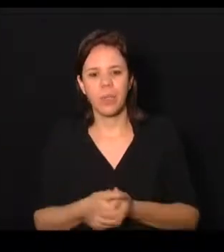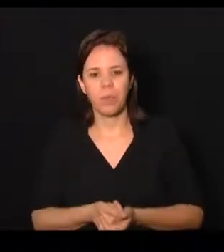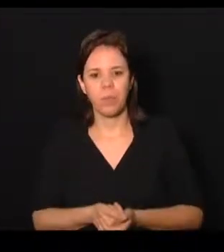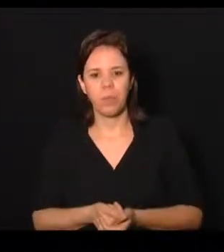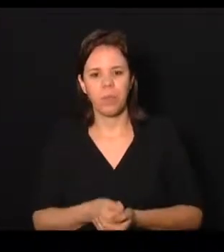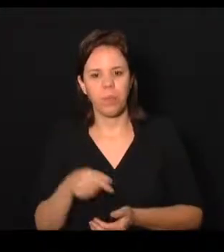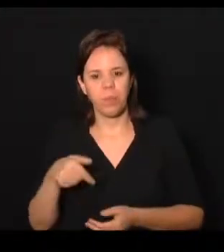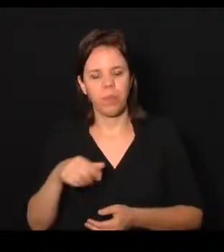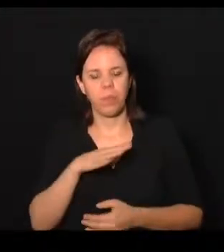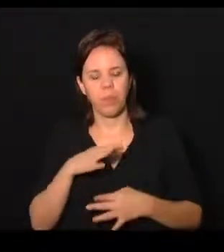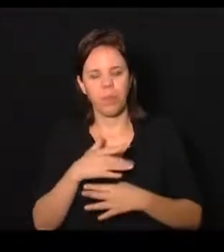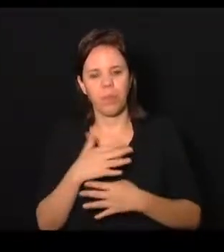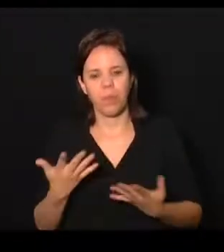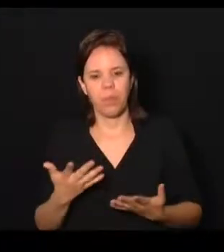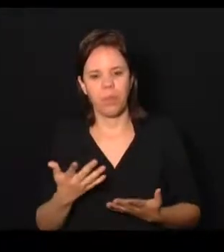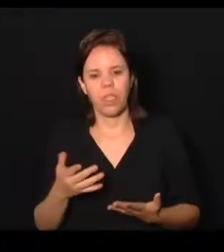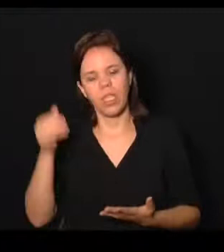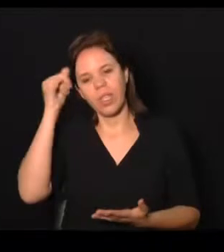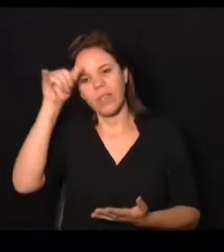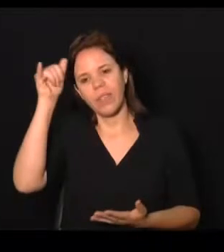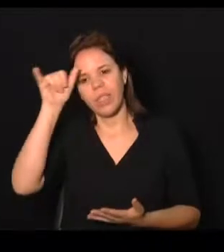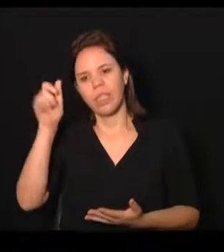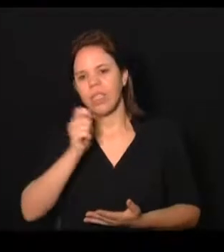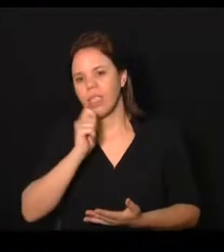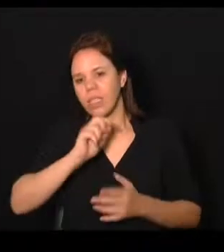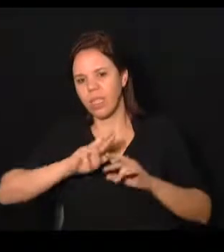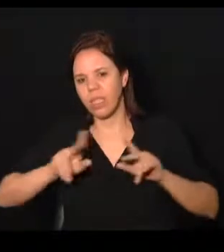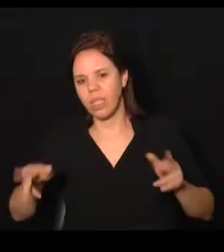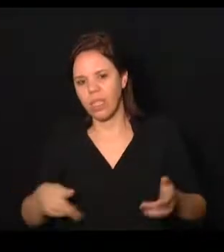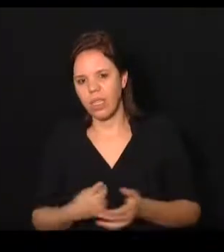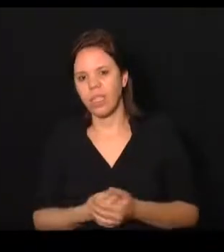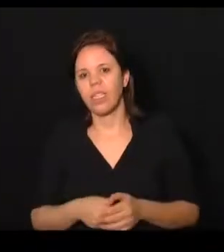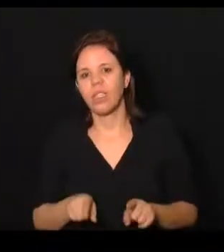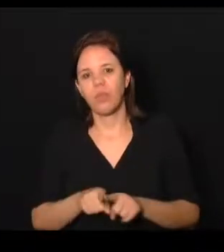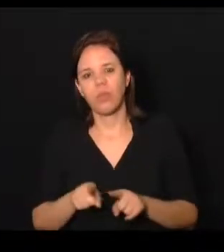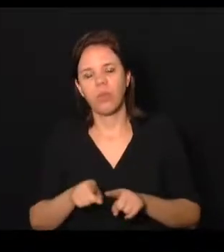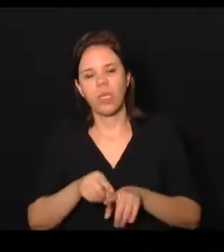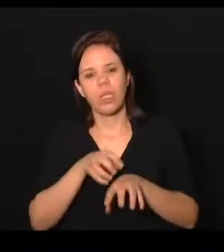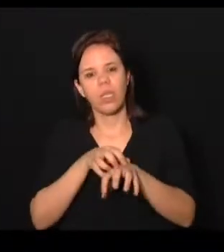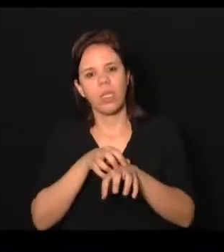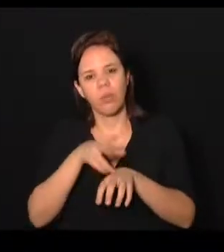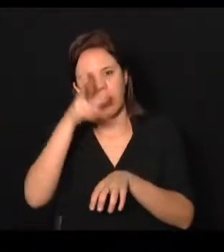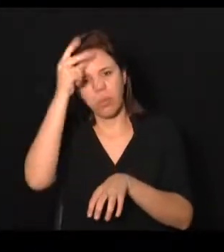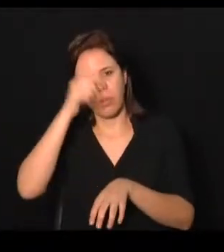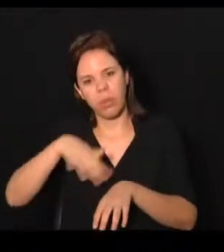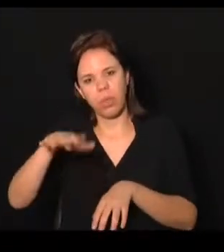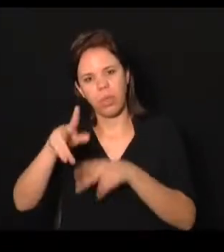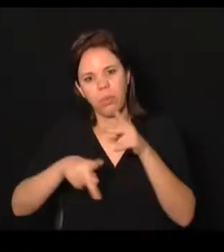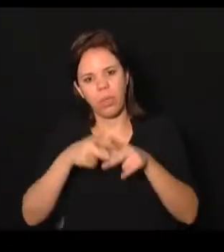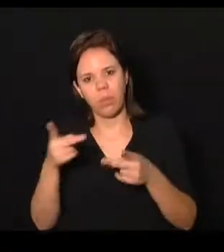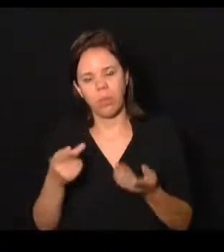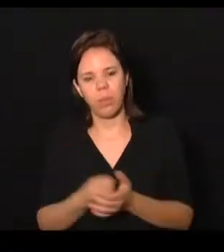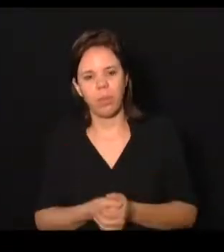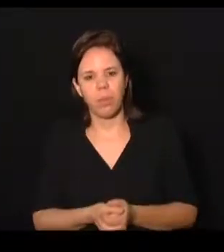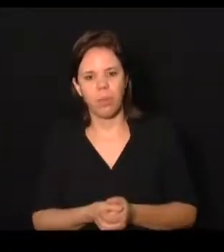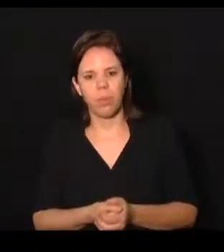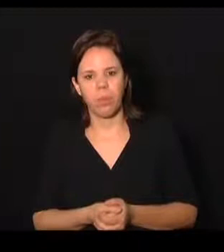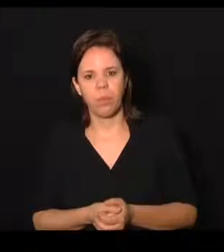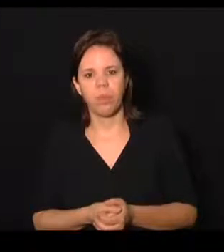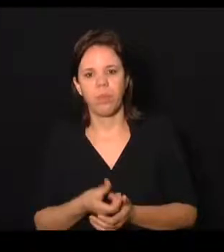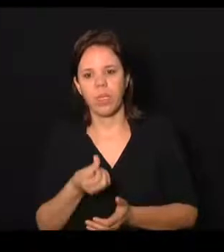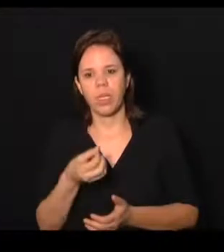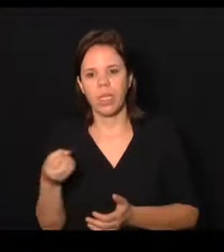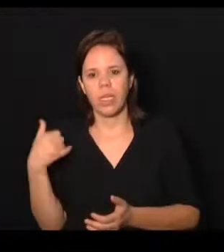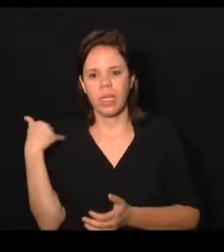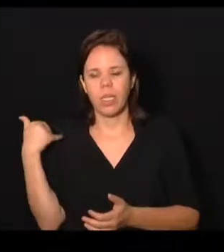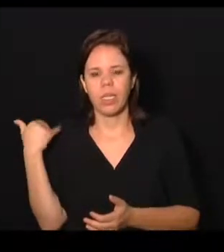na cidade, contra as drogas, né, a respeito do transporte público para pessoas maior de 60